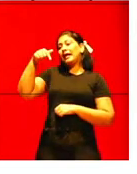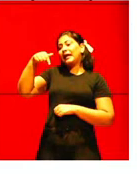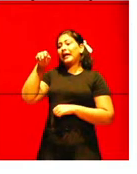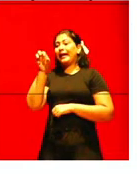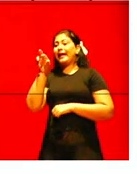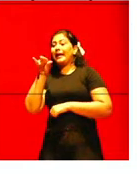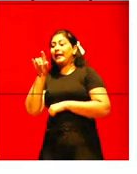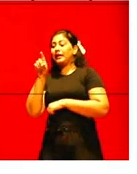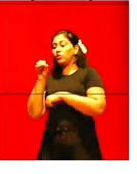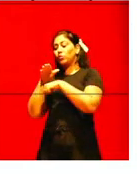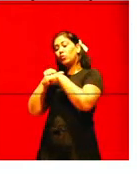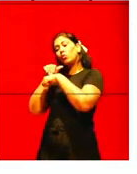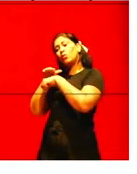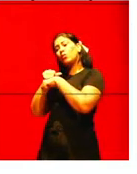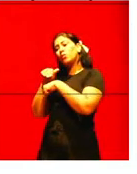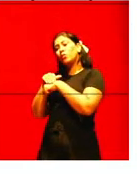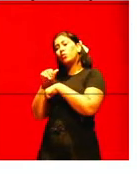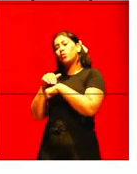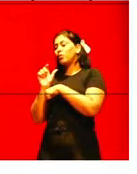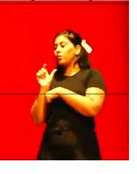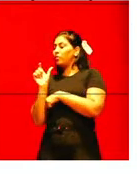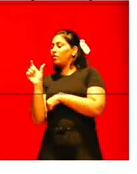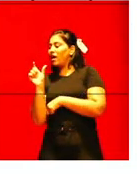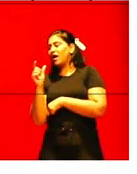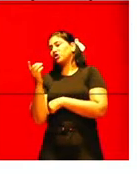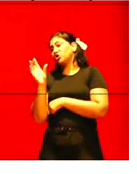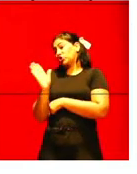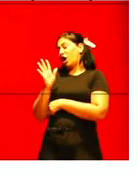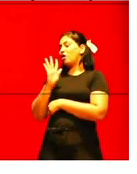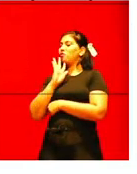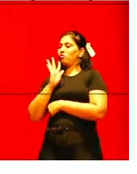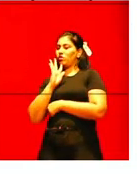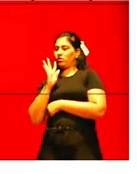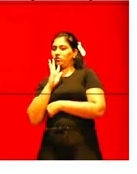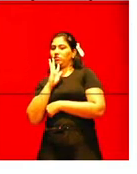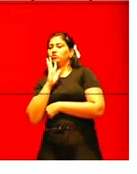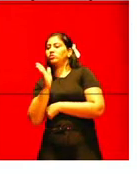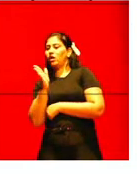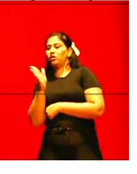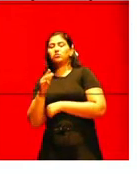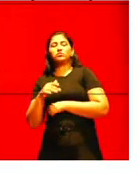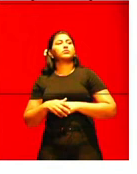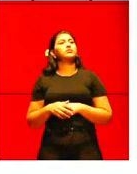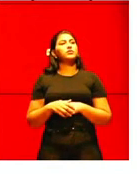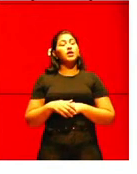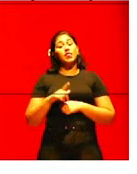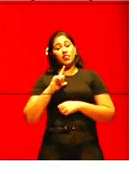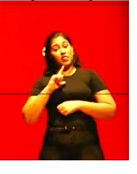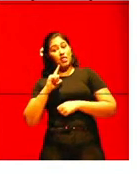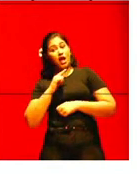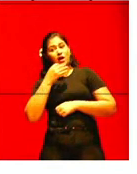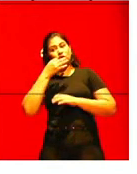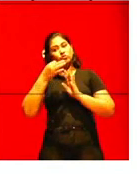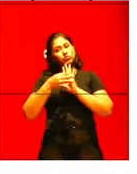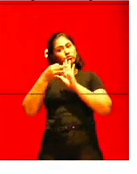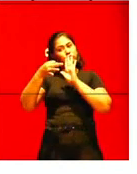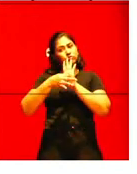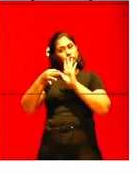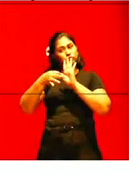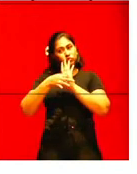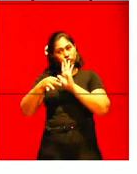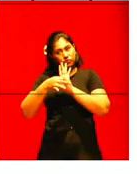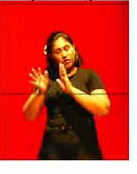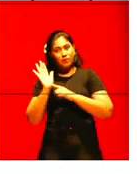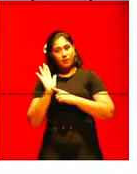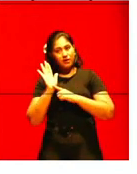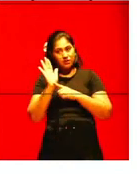mais feminina de elogiar quem já é conhecido. Entre as sugestões apresentadas para